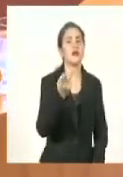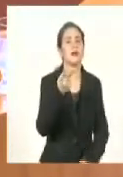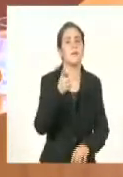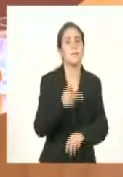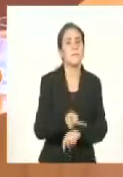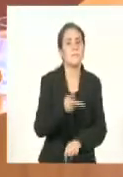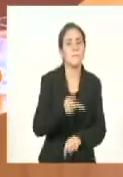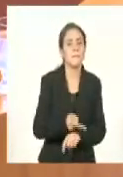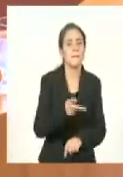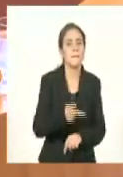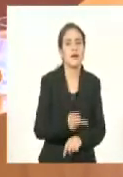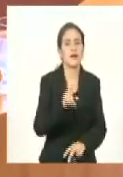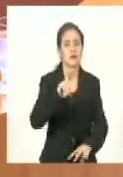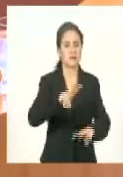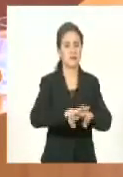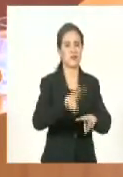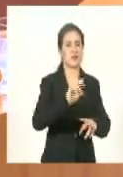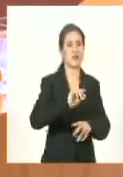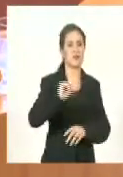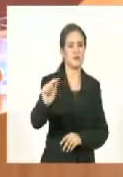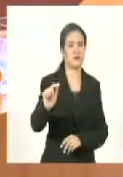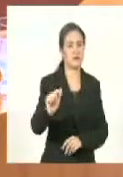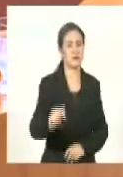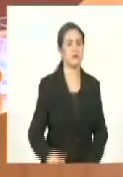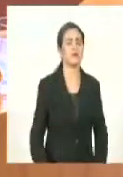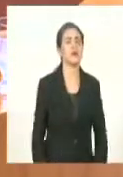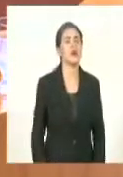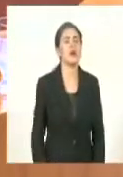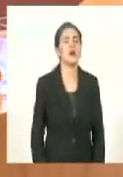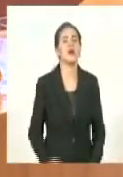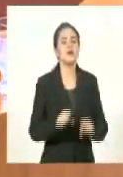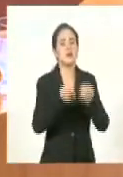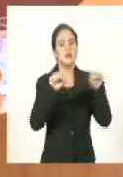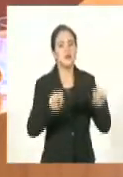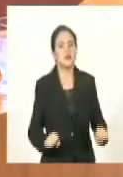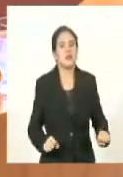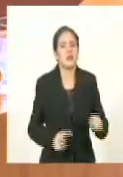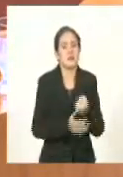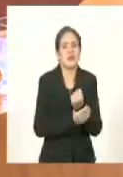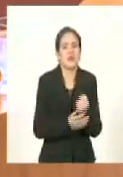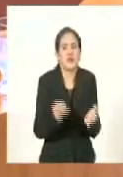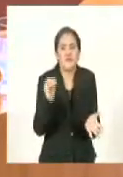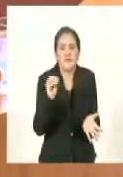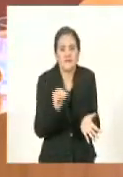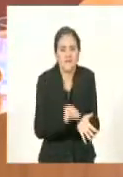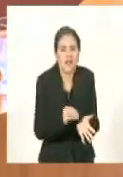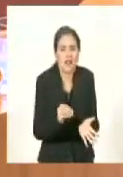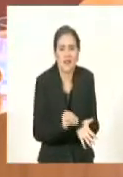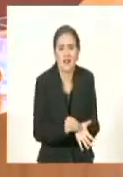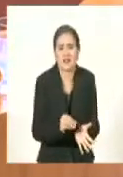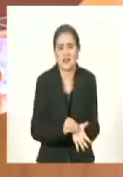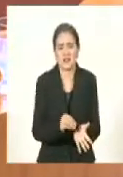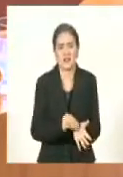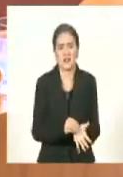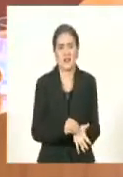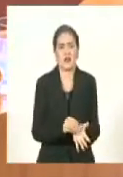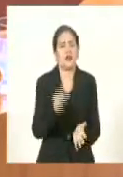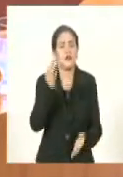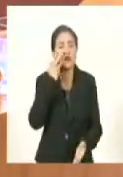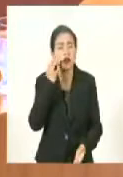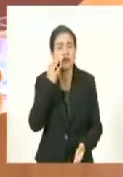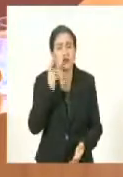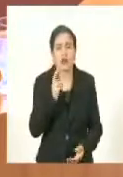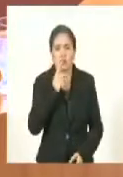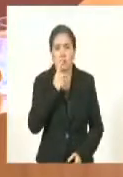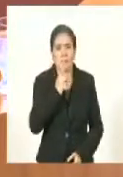Após eclodir o maior símbolo de inoperância do sistema operacional dos últimos tempos, eis que o governador, sem respostas e fugindo mais uma